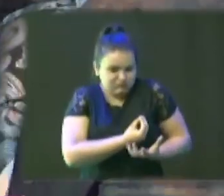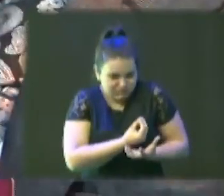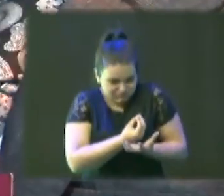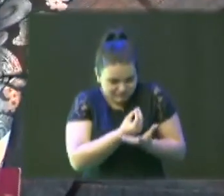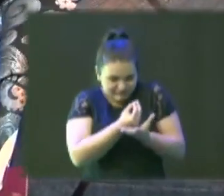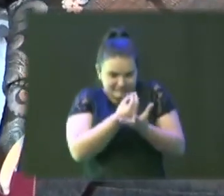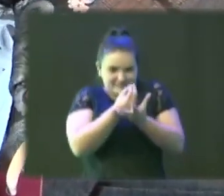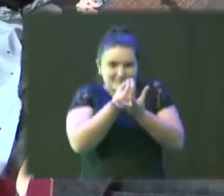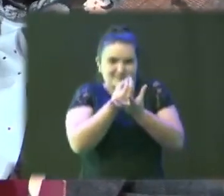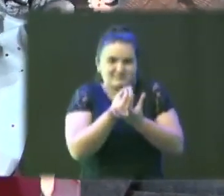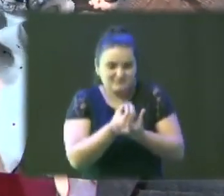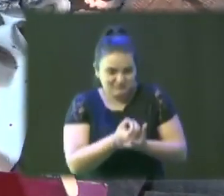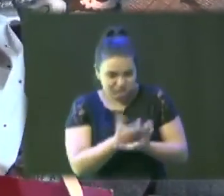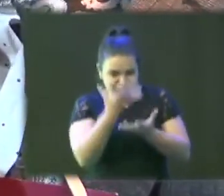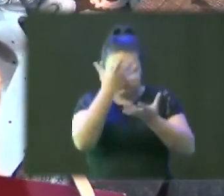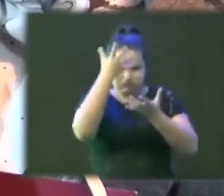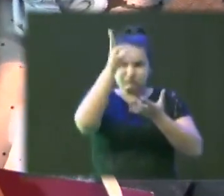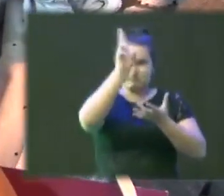avivamento.